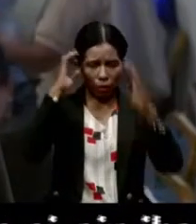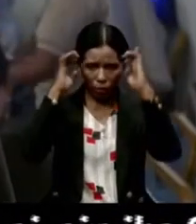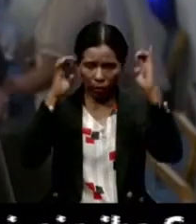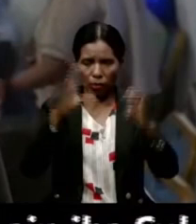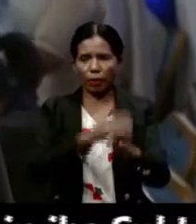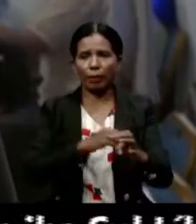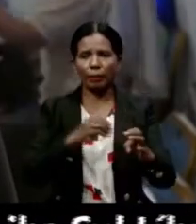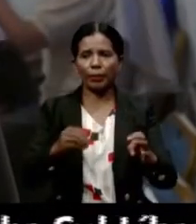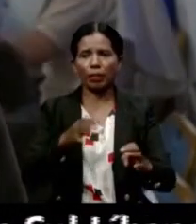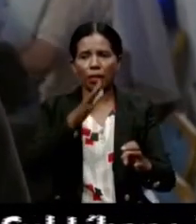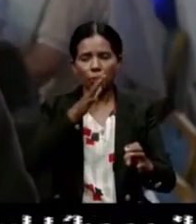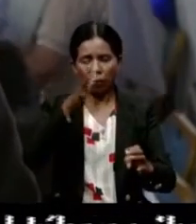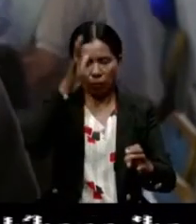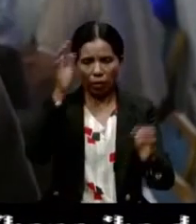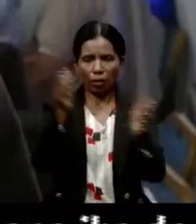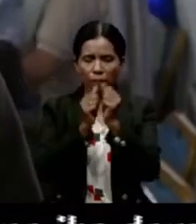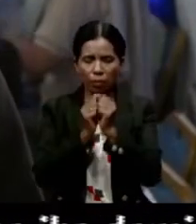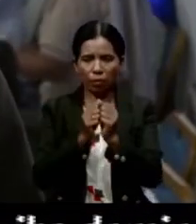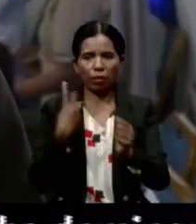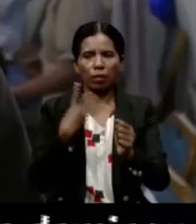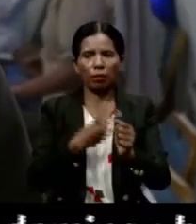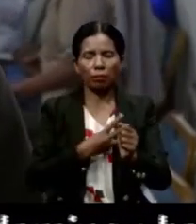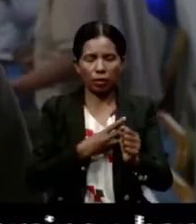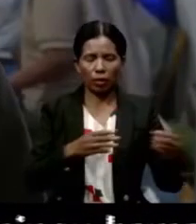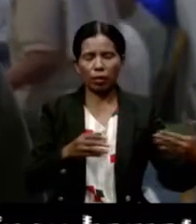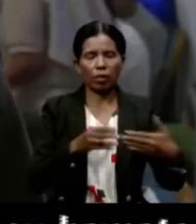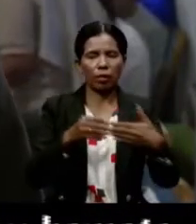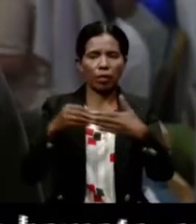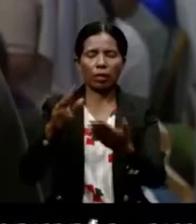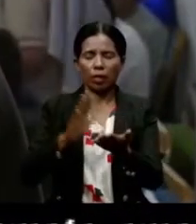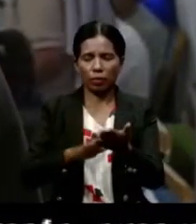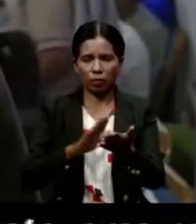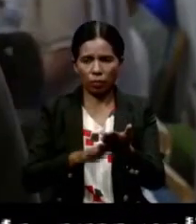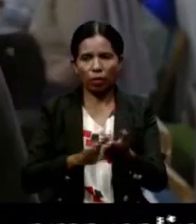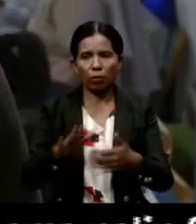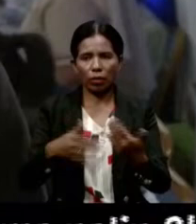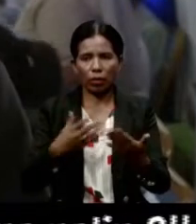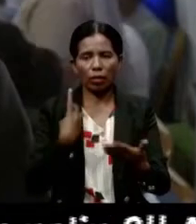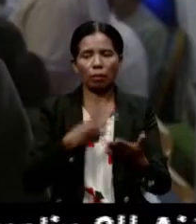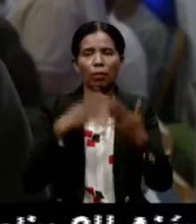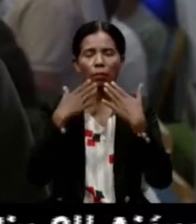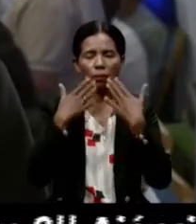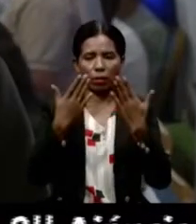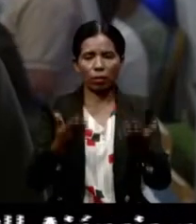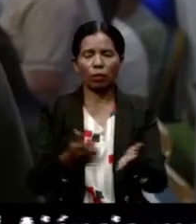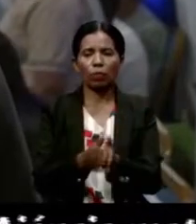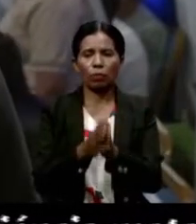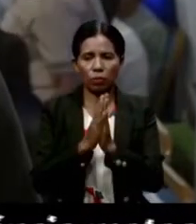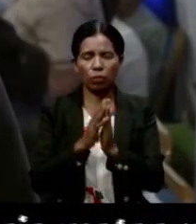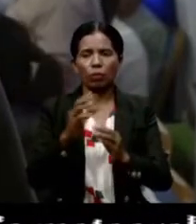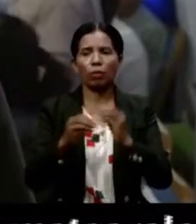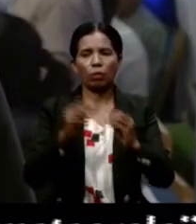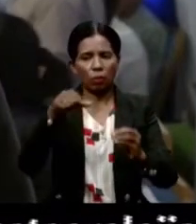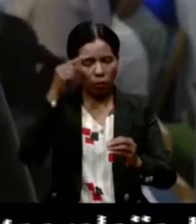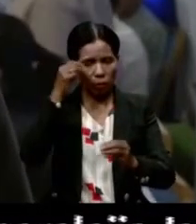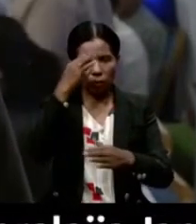da educação né, ina ama amuto ko a mim be funda né, a mim be fundadores, né be a mim agradece e o su katak